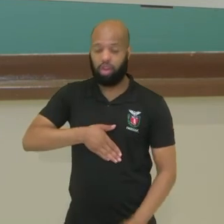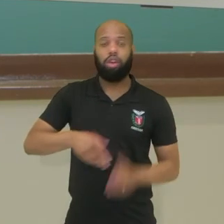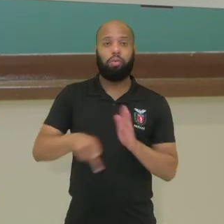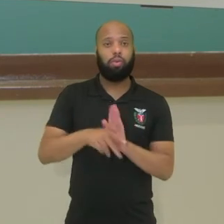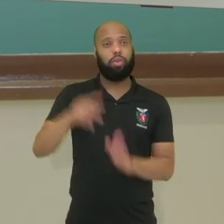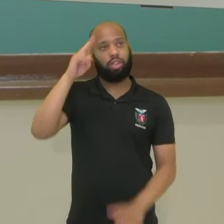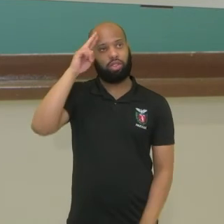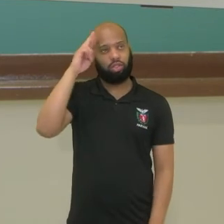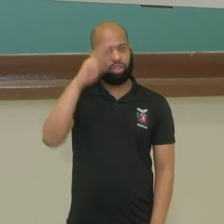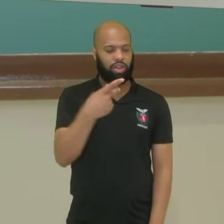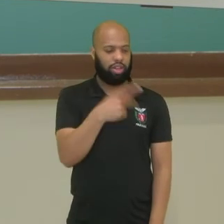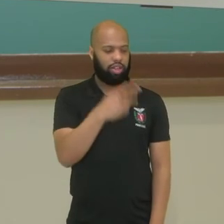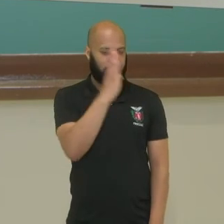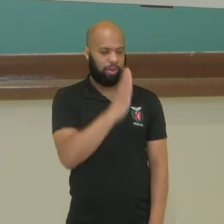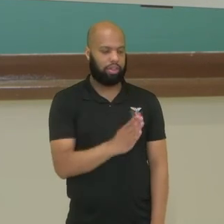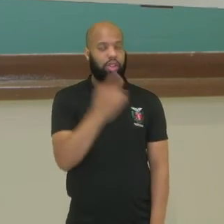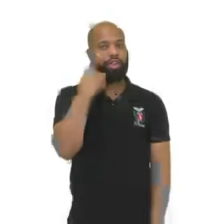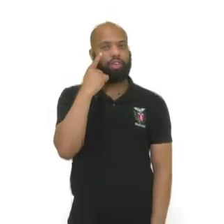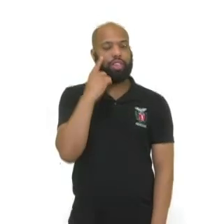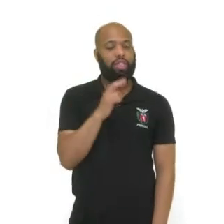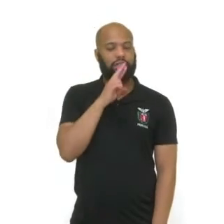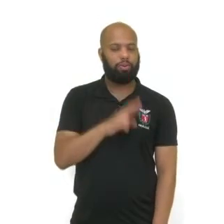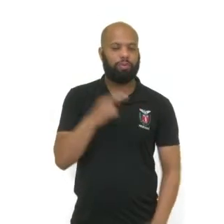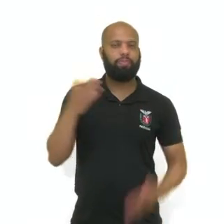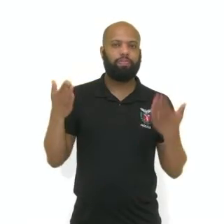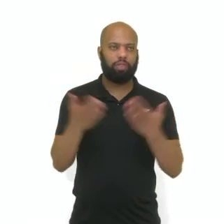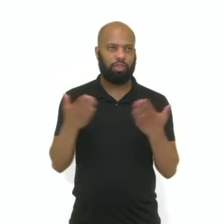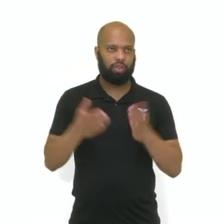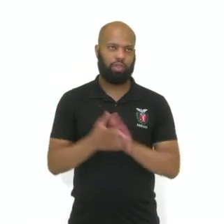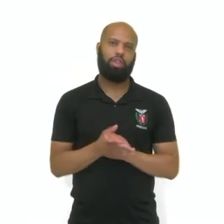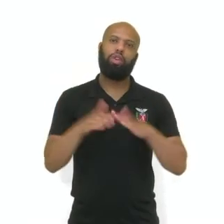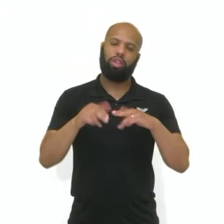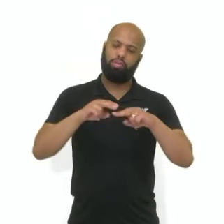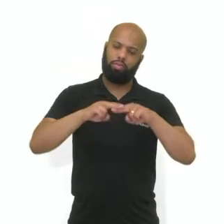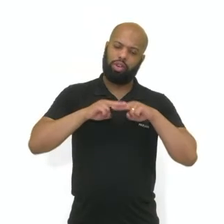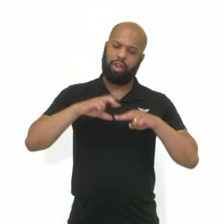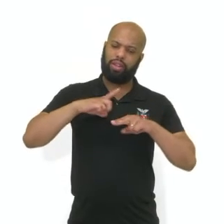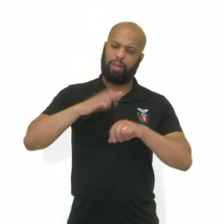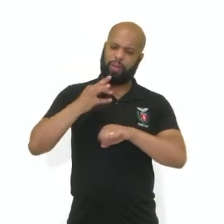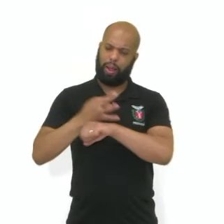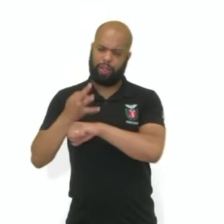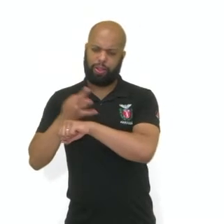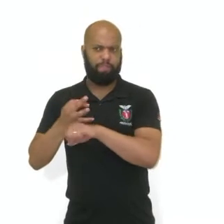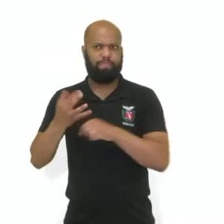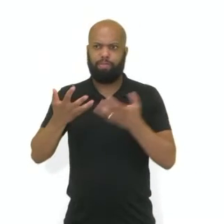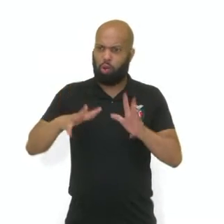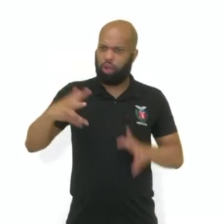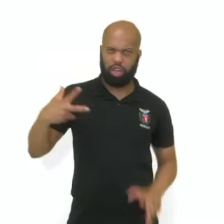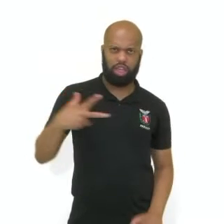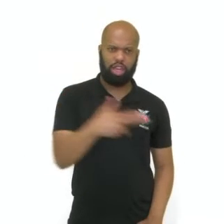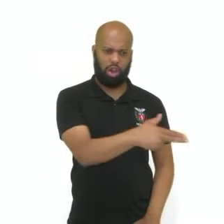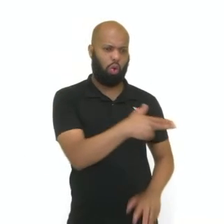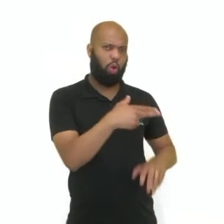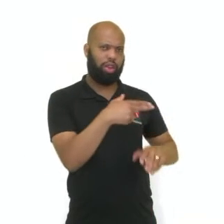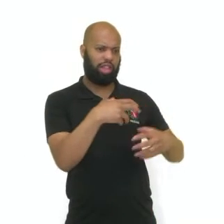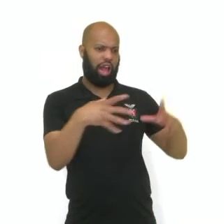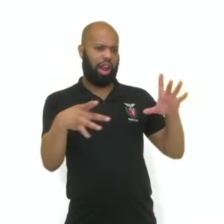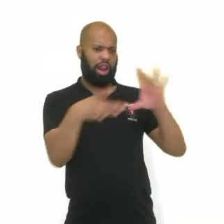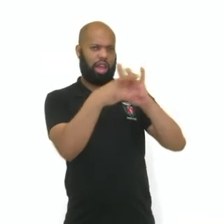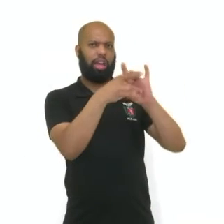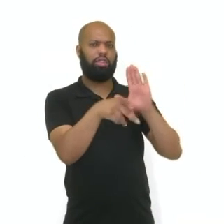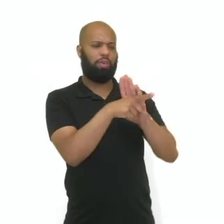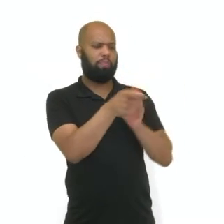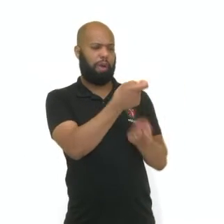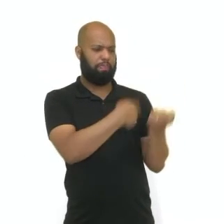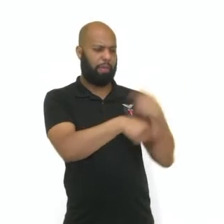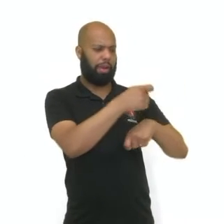Brasil? Trago aqui, né, a resposta para vocês. Diante da resistência de Dom João VI em romper acordos